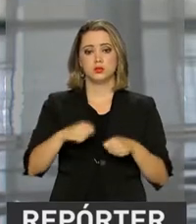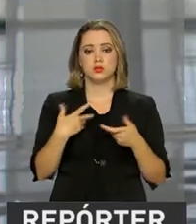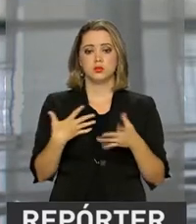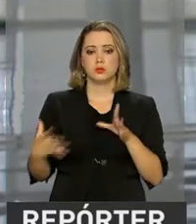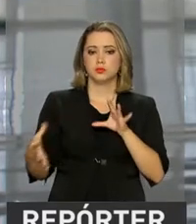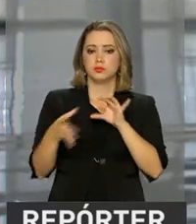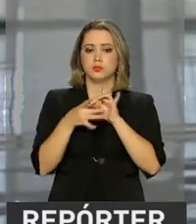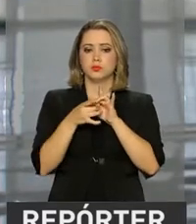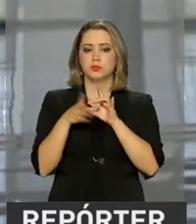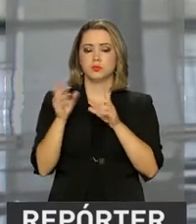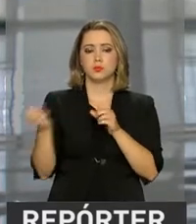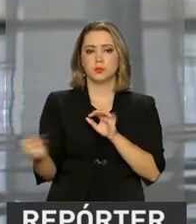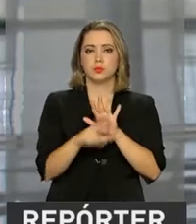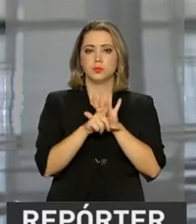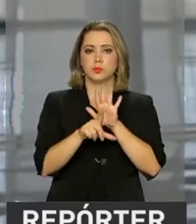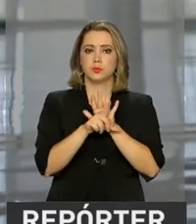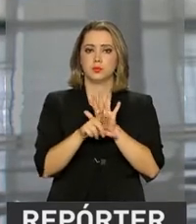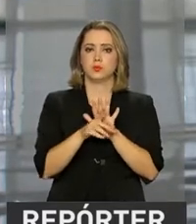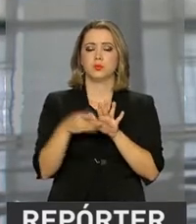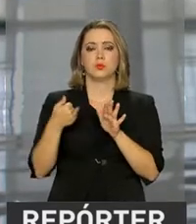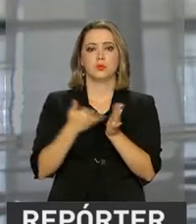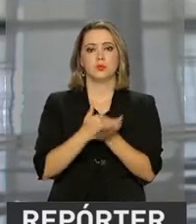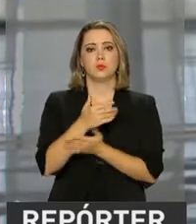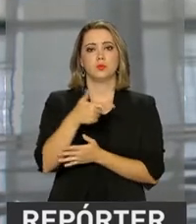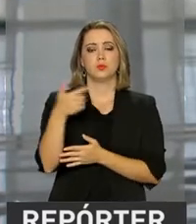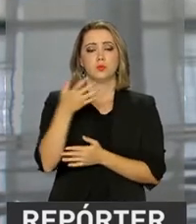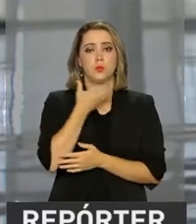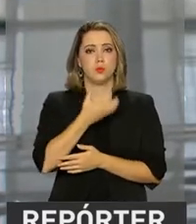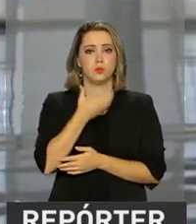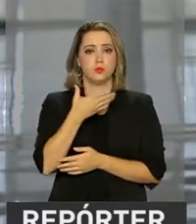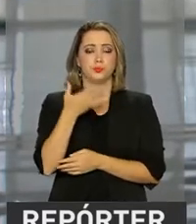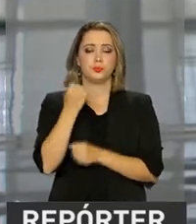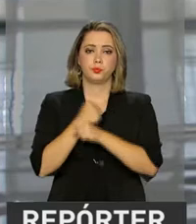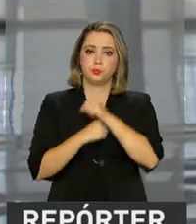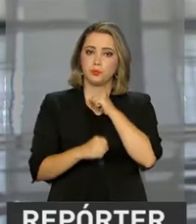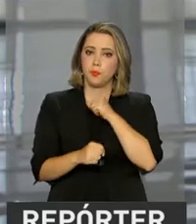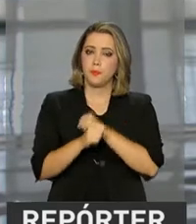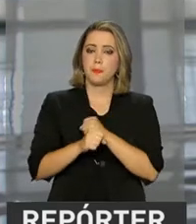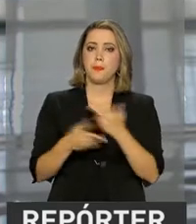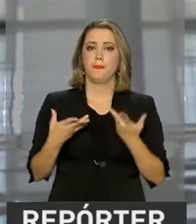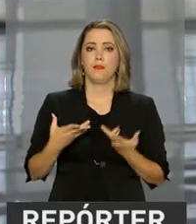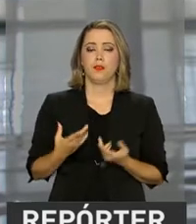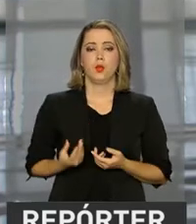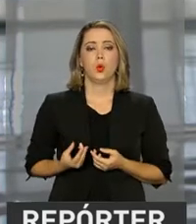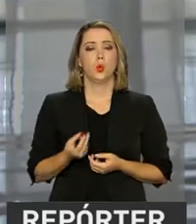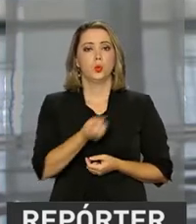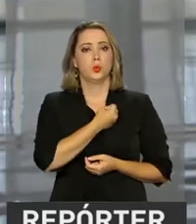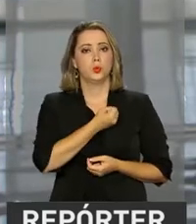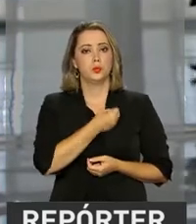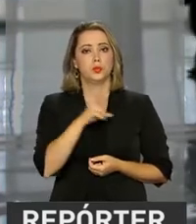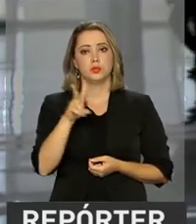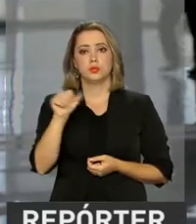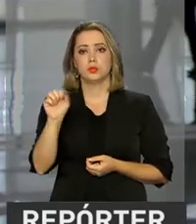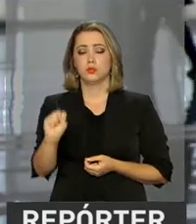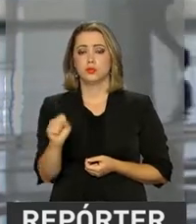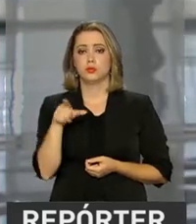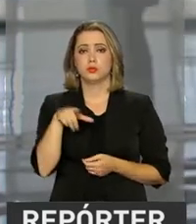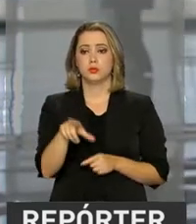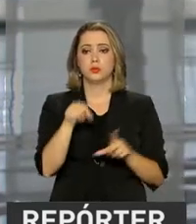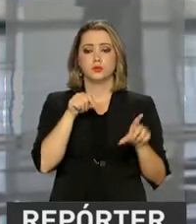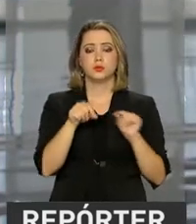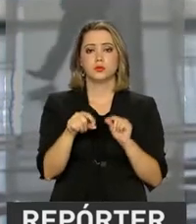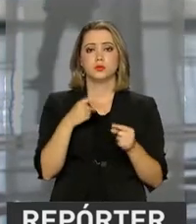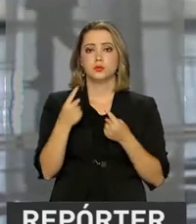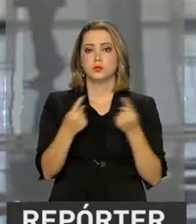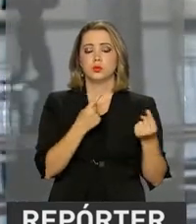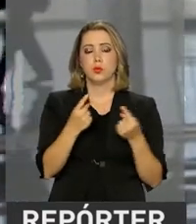se adequar a uma nova lei vigente desde dezembro do ano passado. A quantidade de vagas será definida de acordo